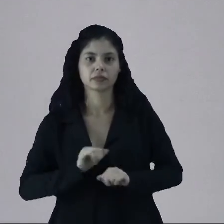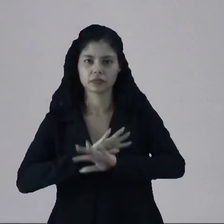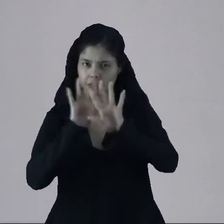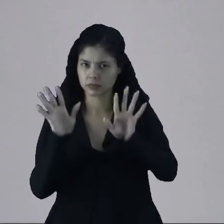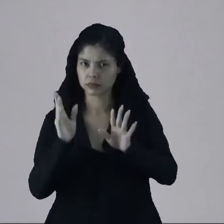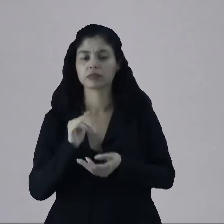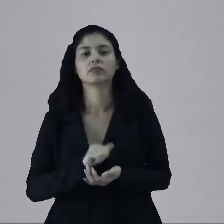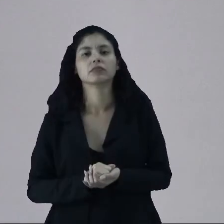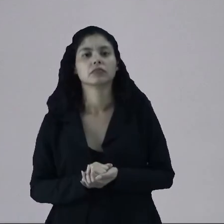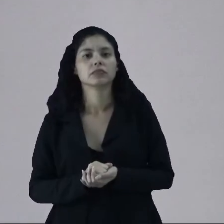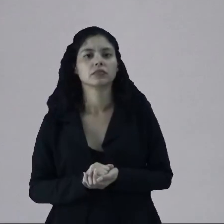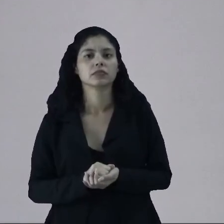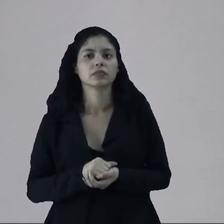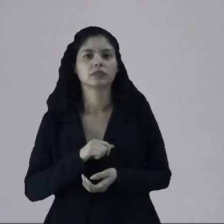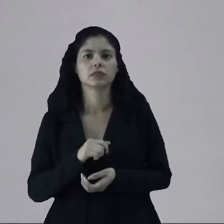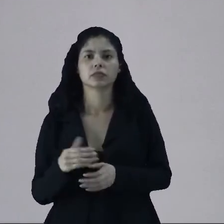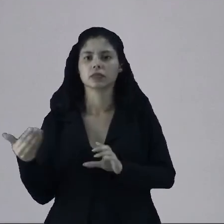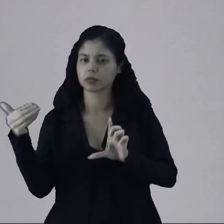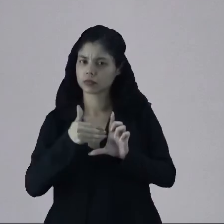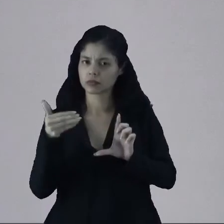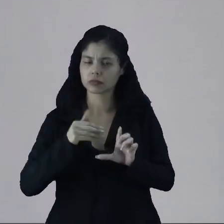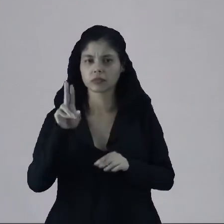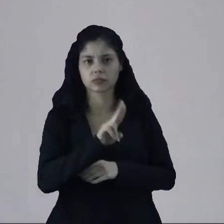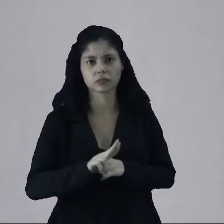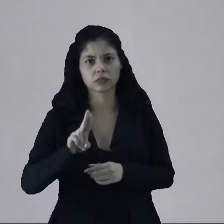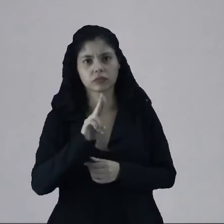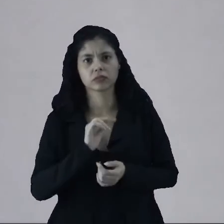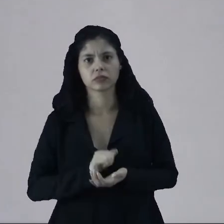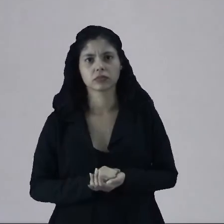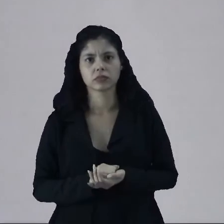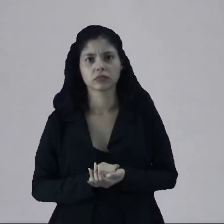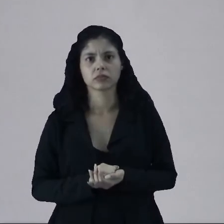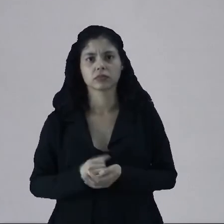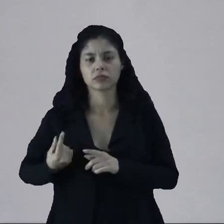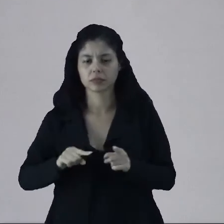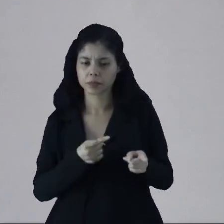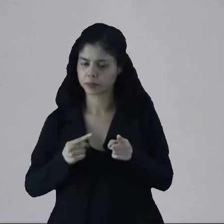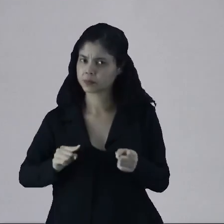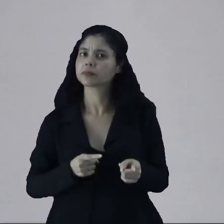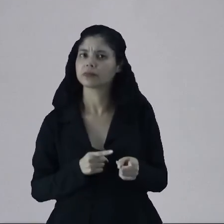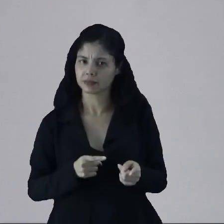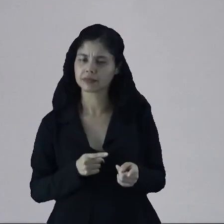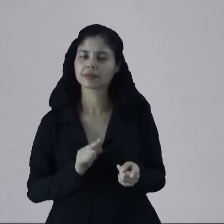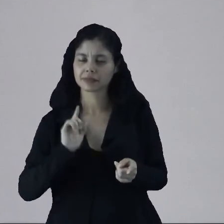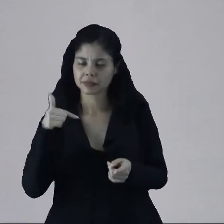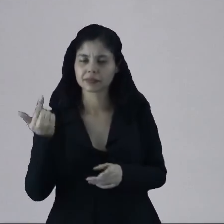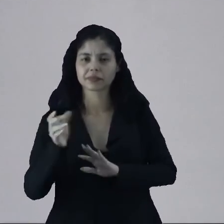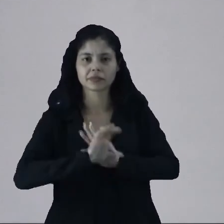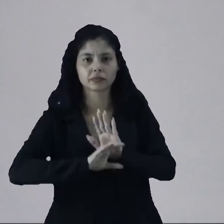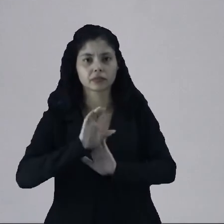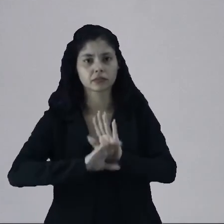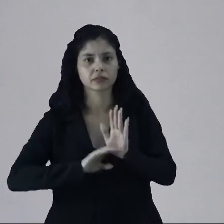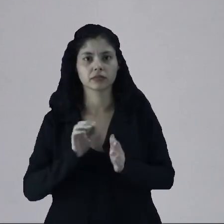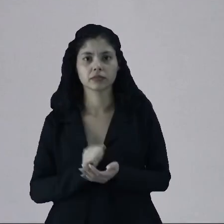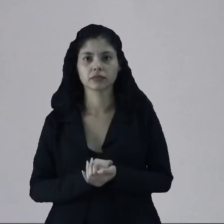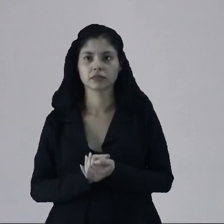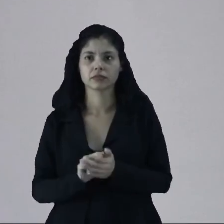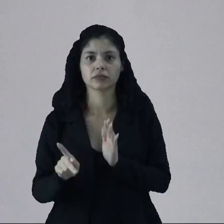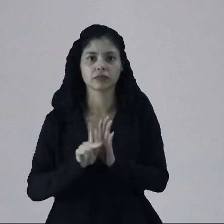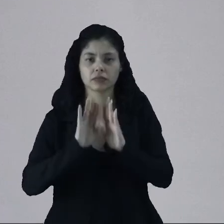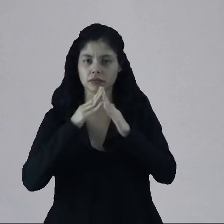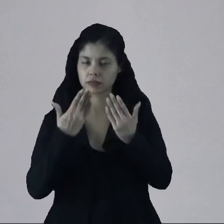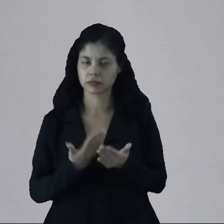alguma coisa não tão clara, acesse, use como via, como estímulo para você acessar outros conteúdos na